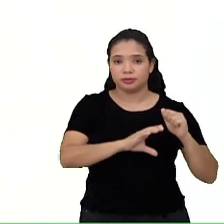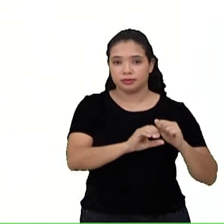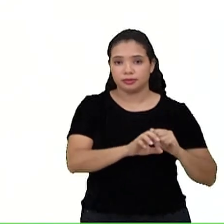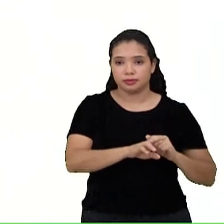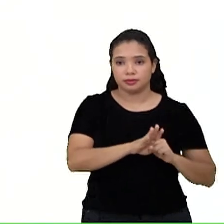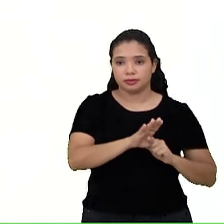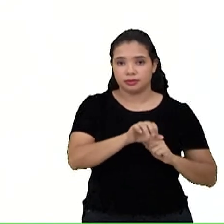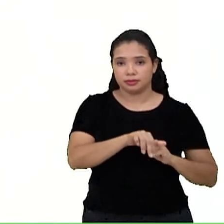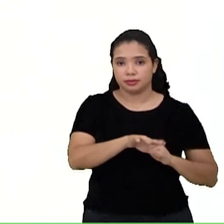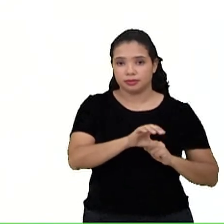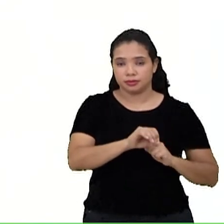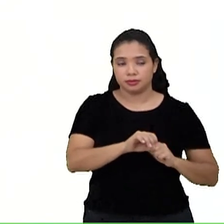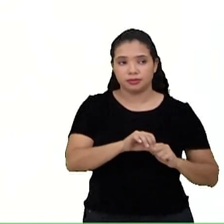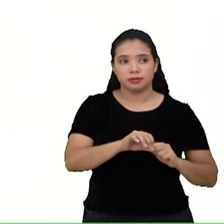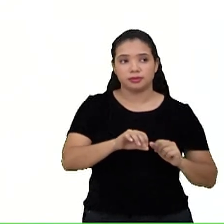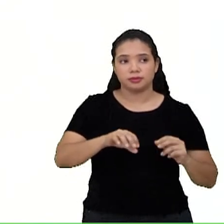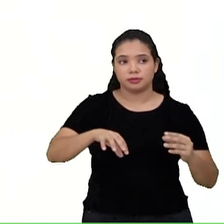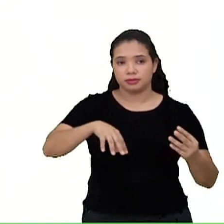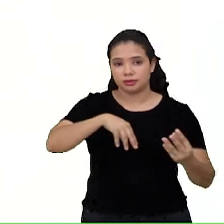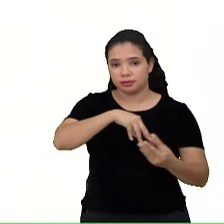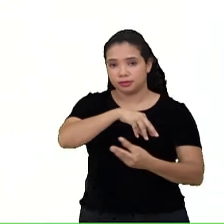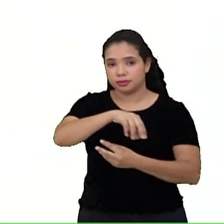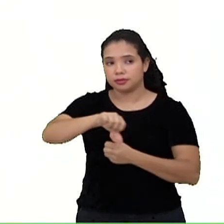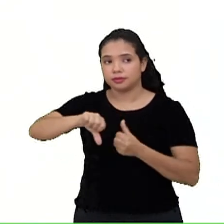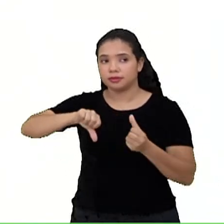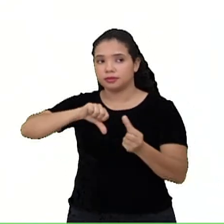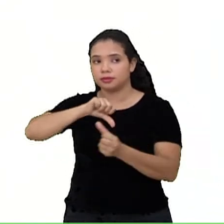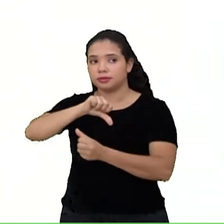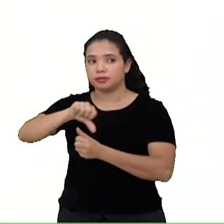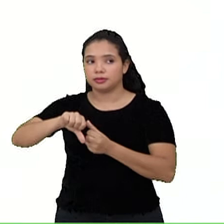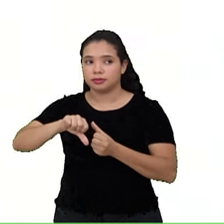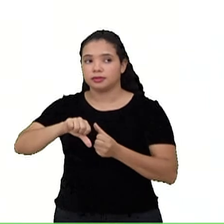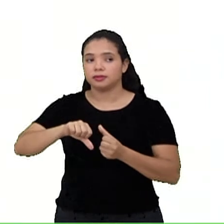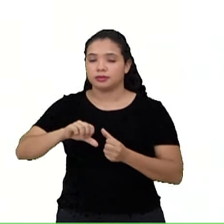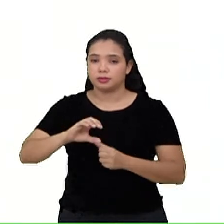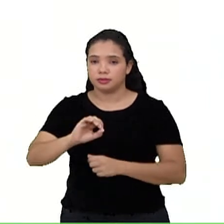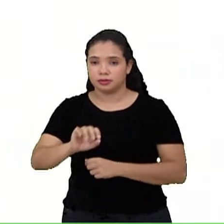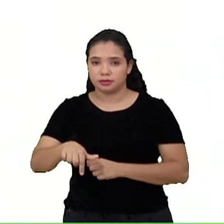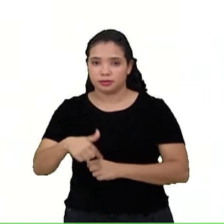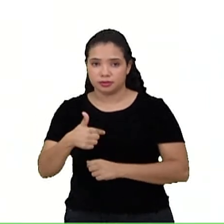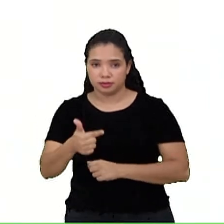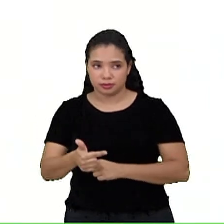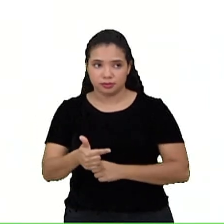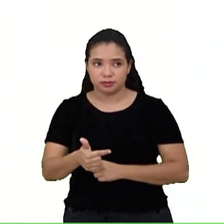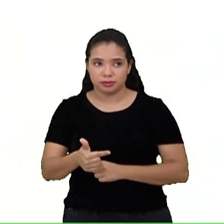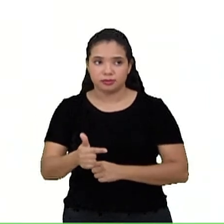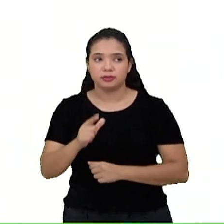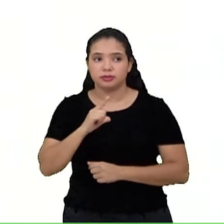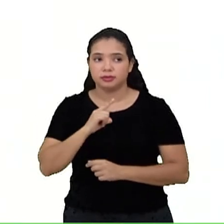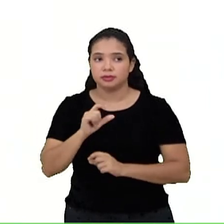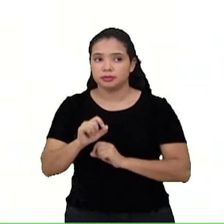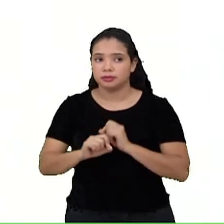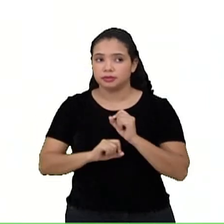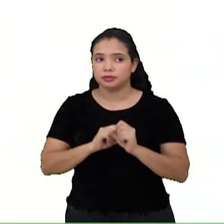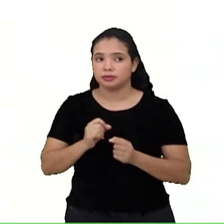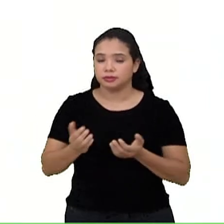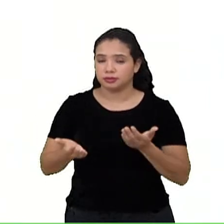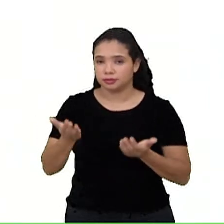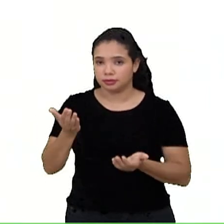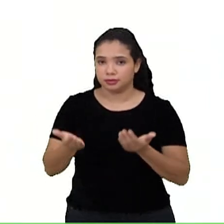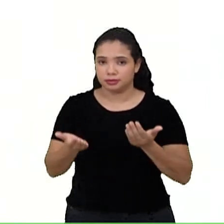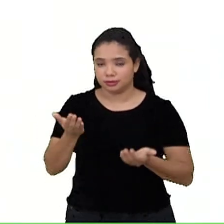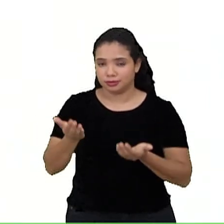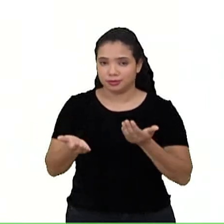entre si e vão ter o quê? Um CO2, 1 de carbono e 2 de oxigênio, tá? Ficou balanceado